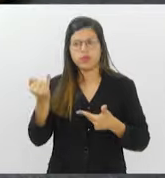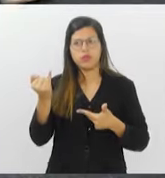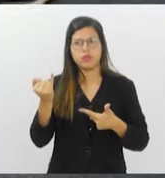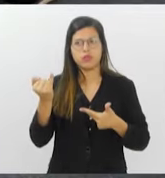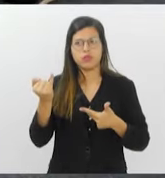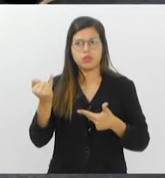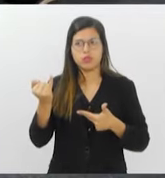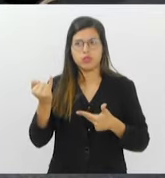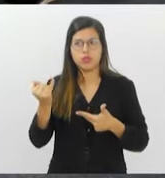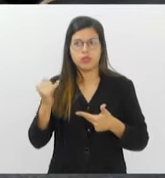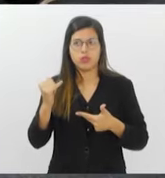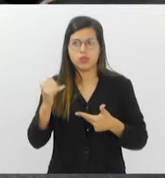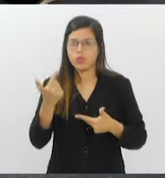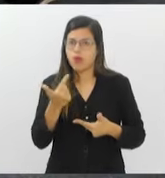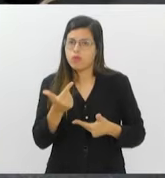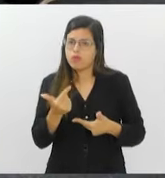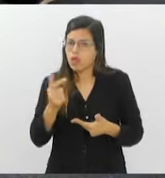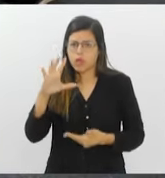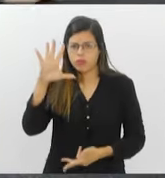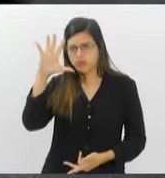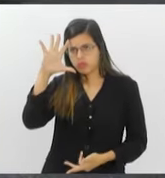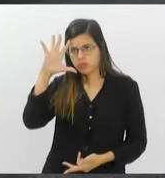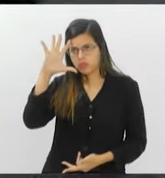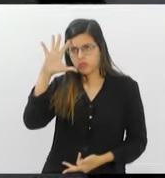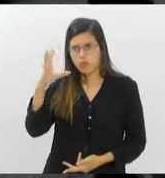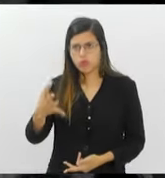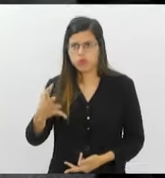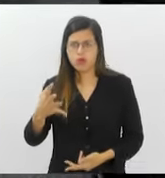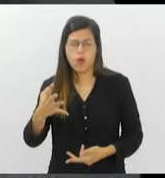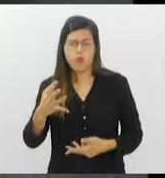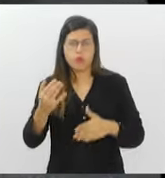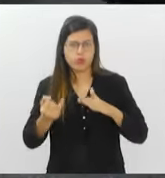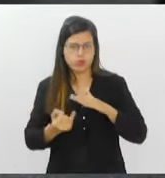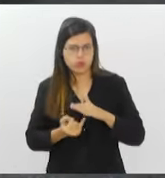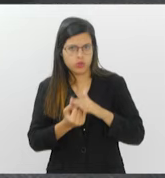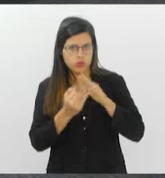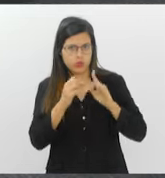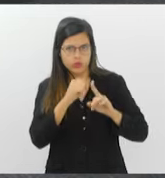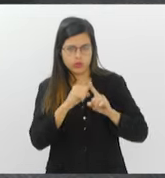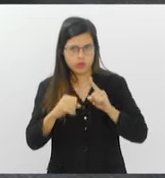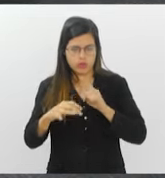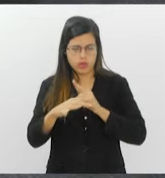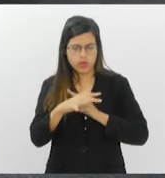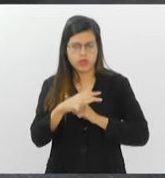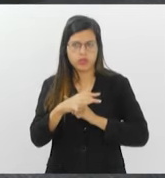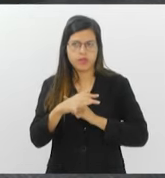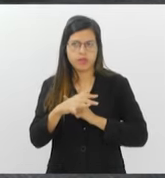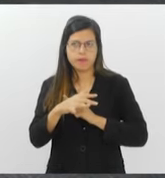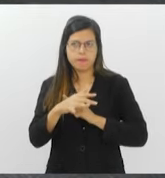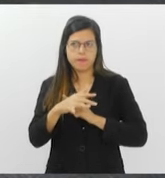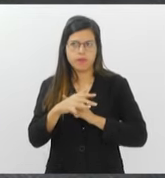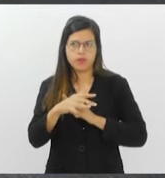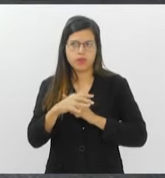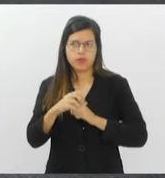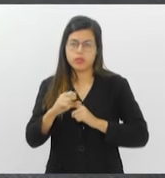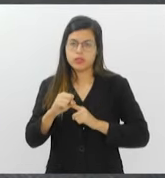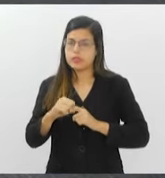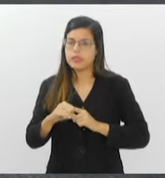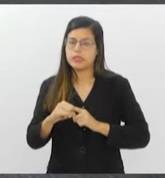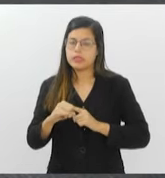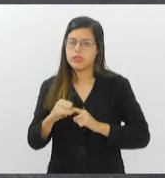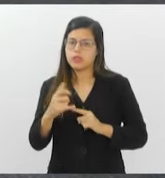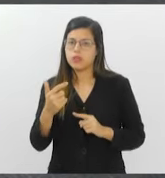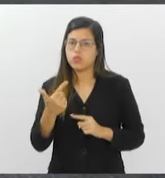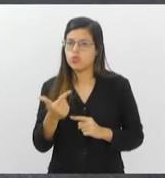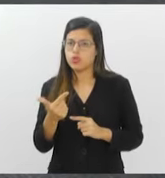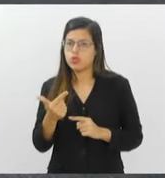que nós não vamos ter saída para as organizações sociais se você não fortalecer